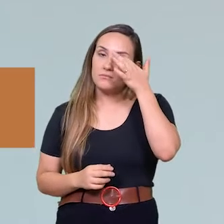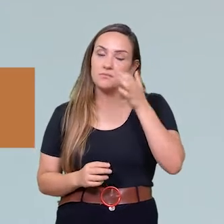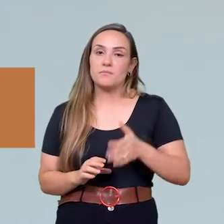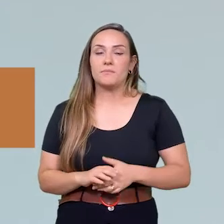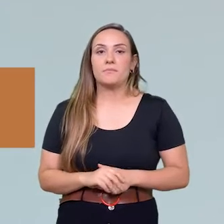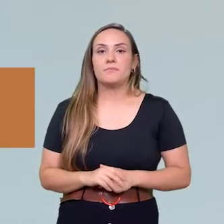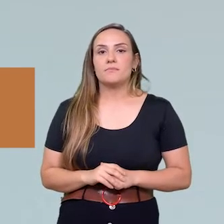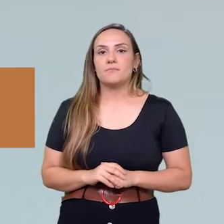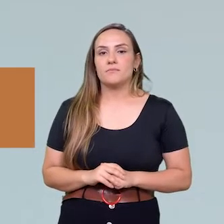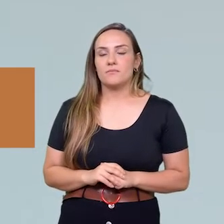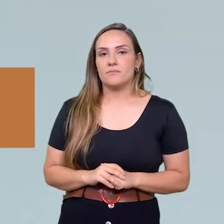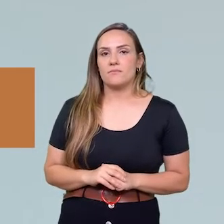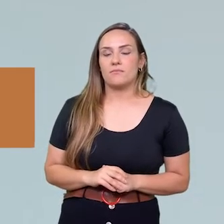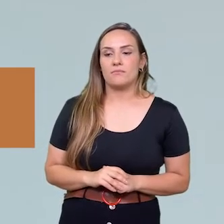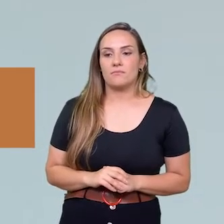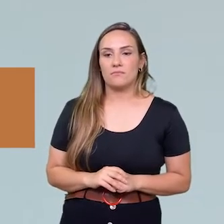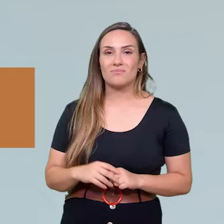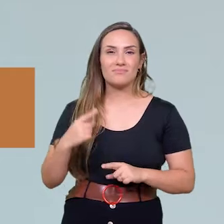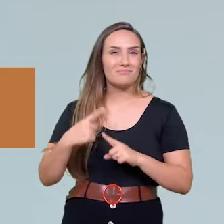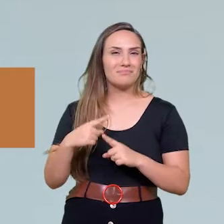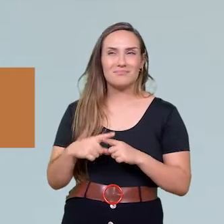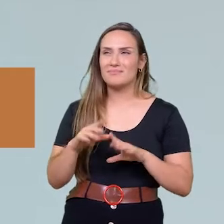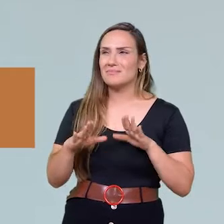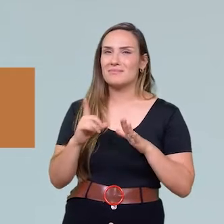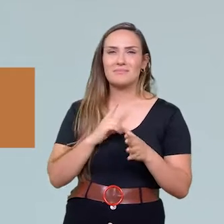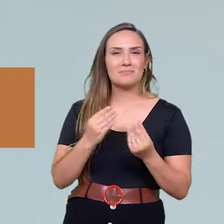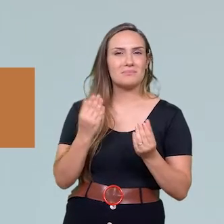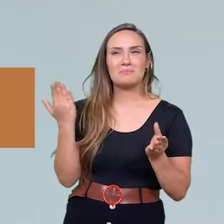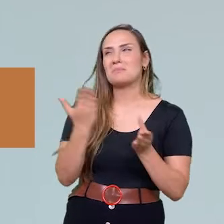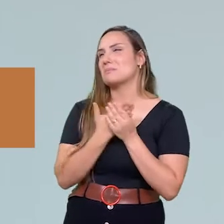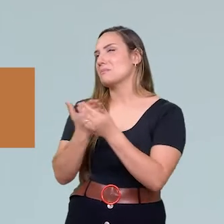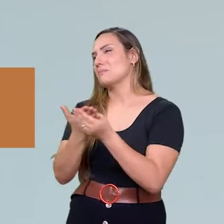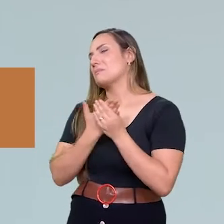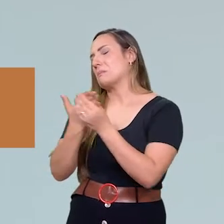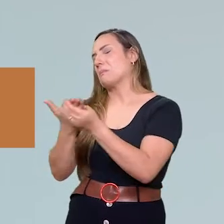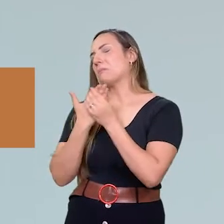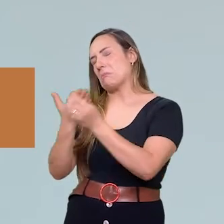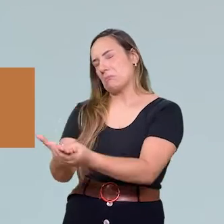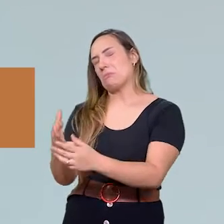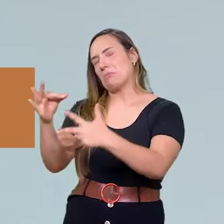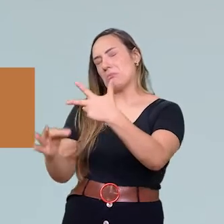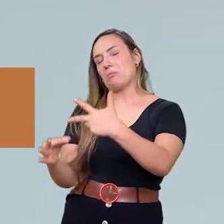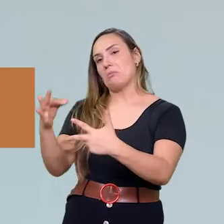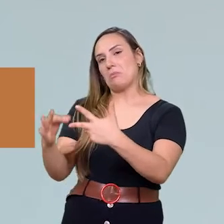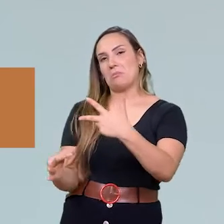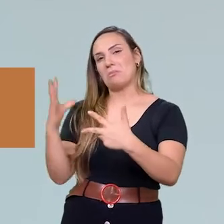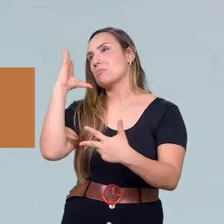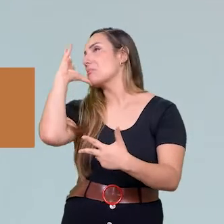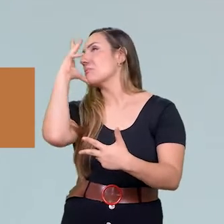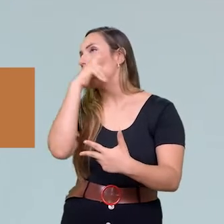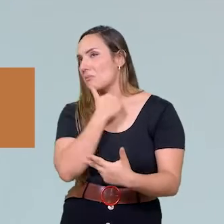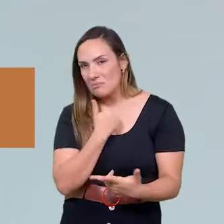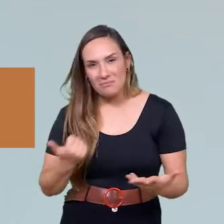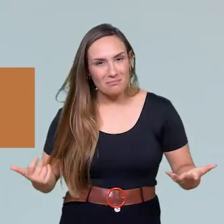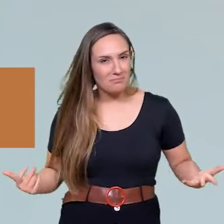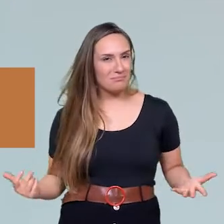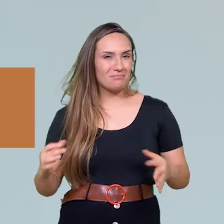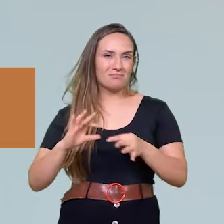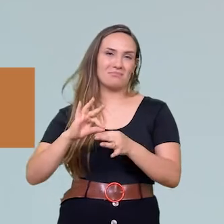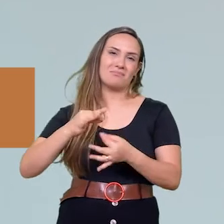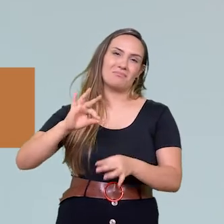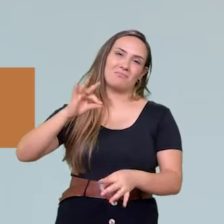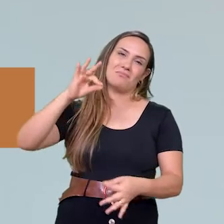a solução para que se tire muita coisa do judiciário e se tire muito problema da vida das pessoas, porque ir ao judiciário